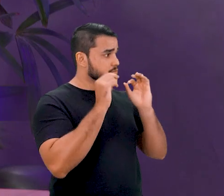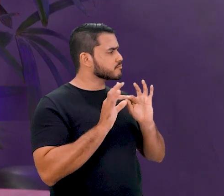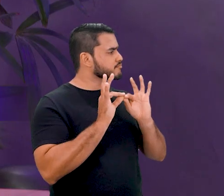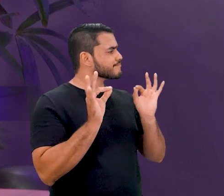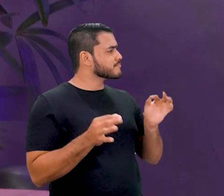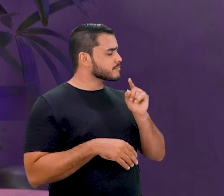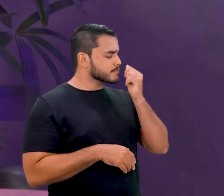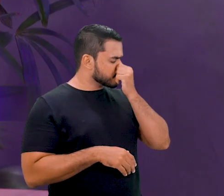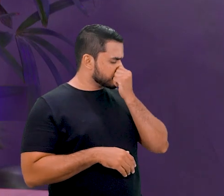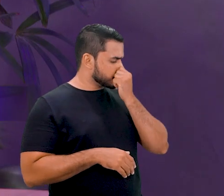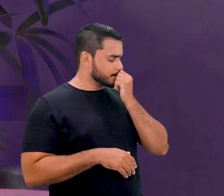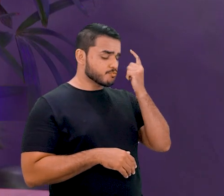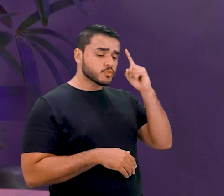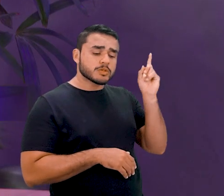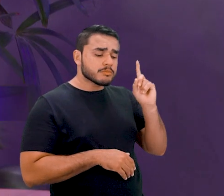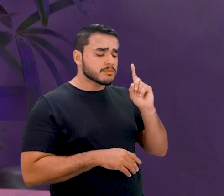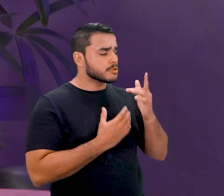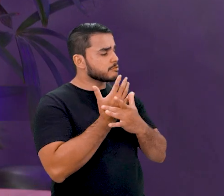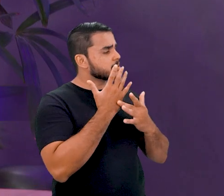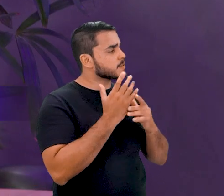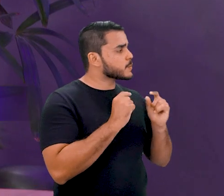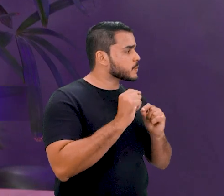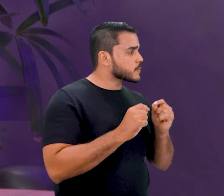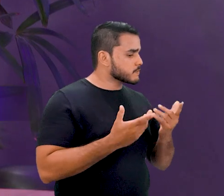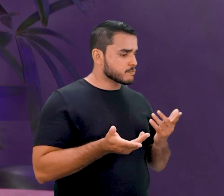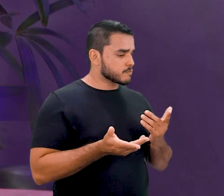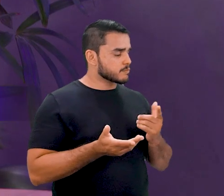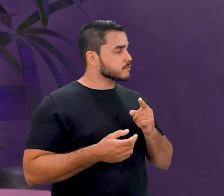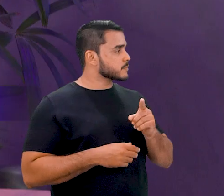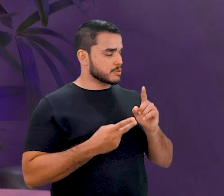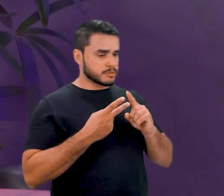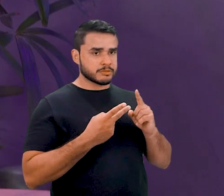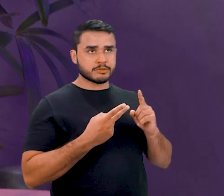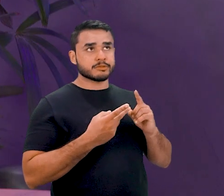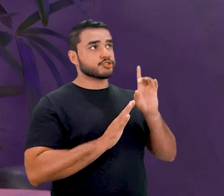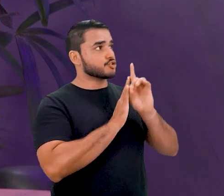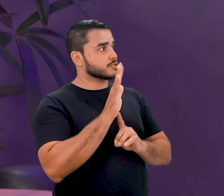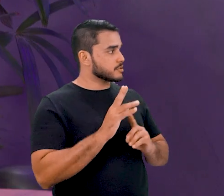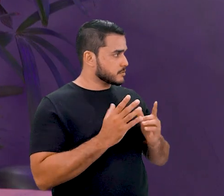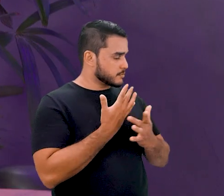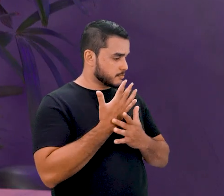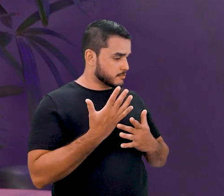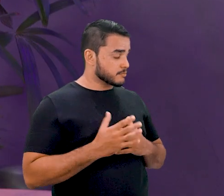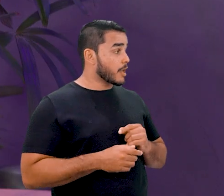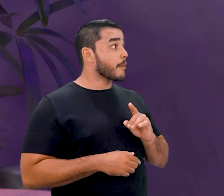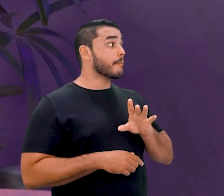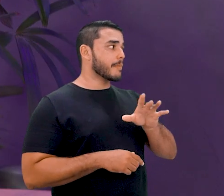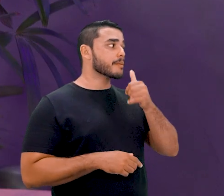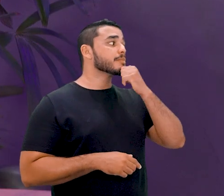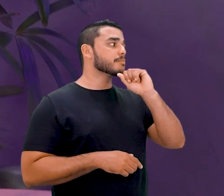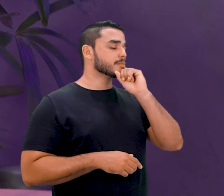não entendia sobre pessoas com deficiência, que não entendia sobre direitos de pessoas com deficiência, mas ela entendia que eu tinha direito de viver